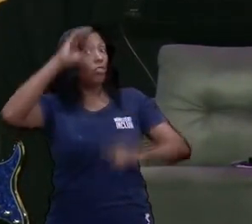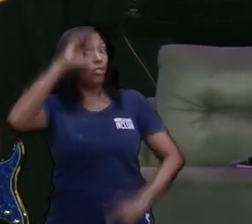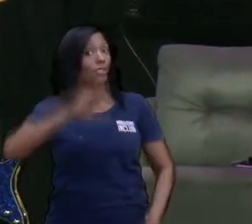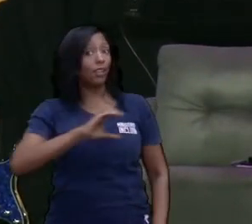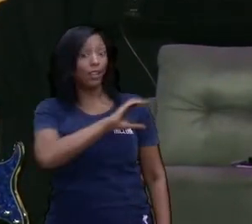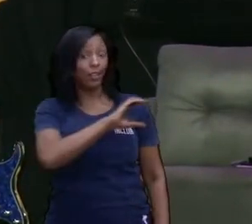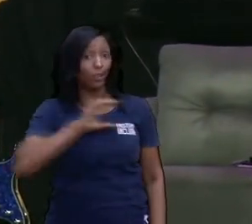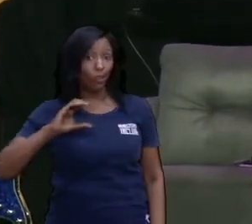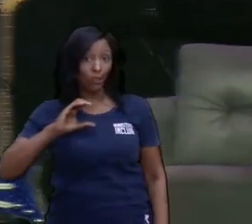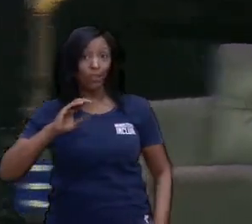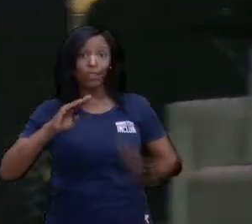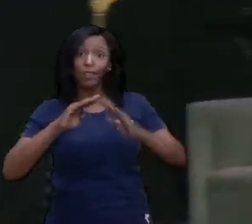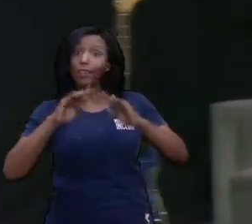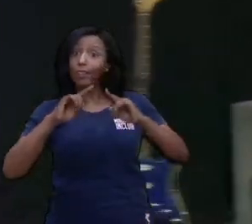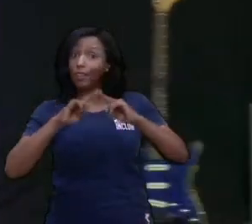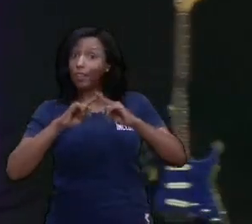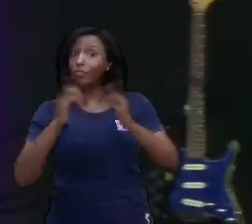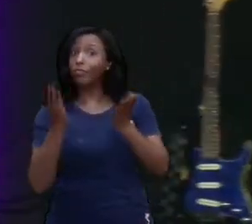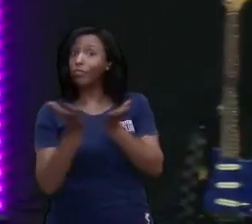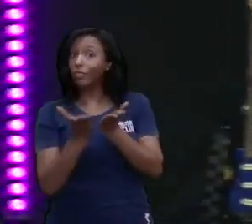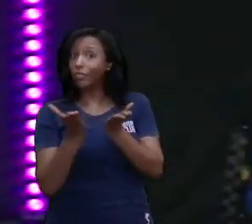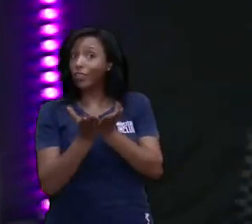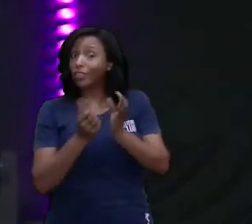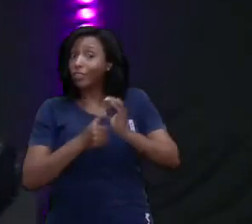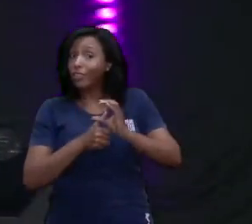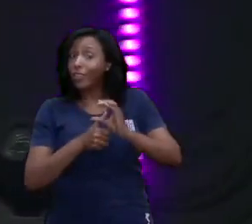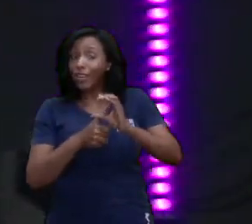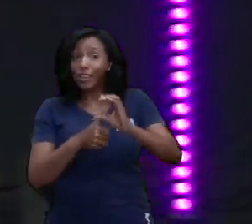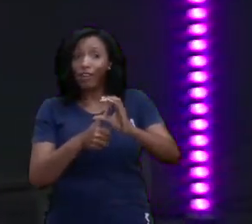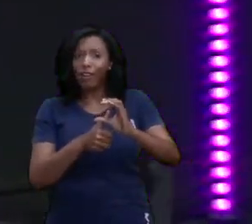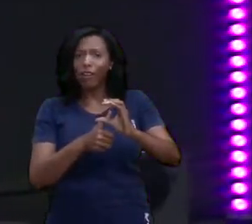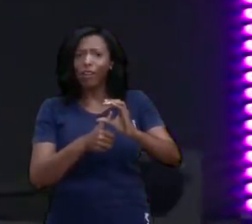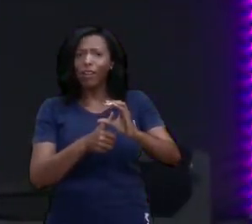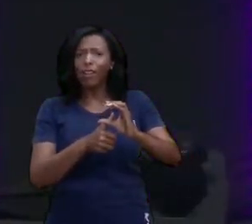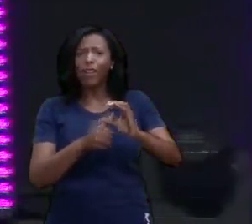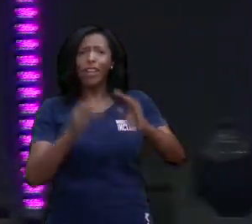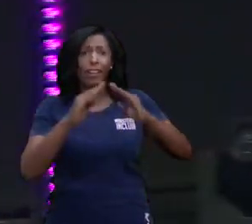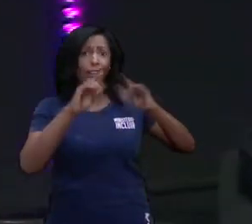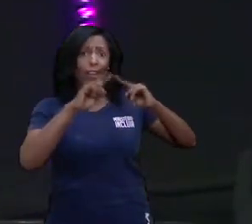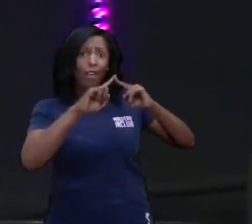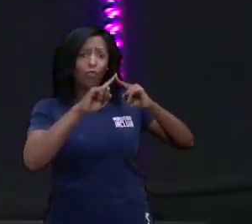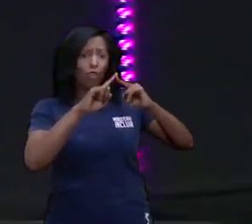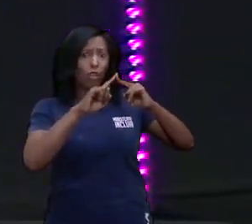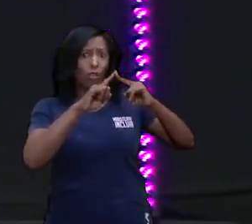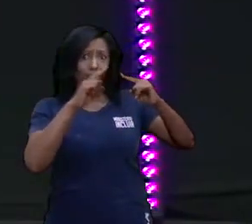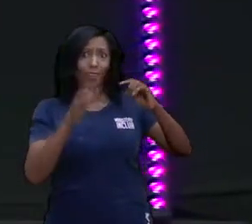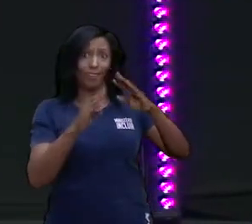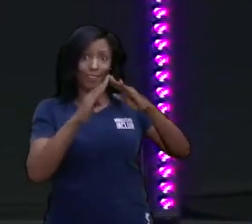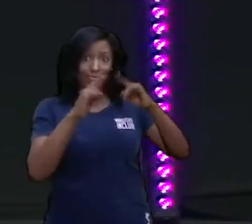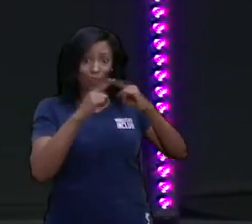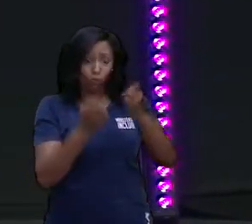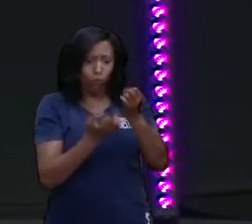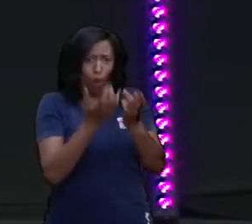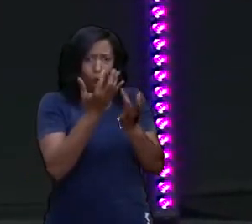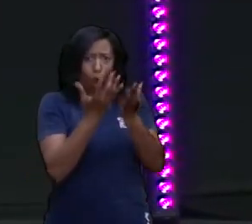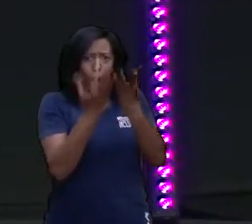evangélicas igrejas cristãs que foram queimadas e destruídas